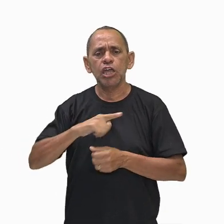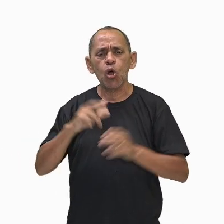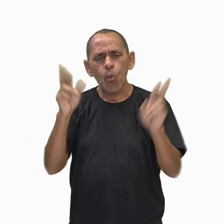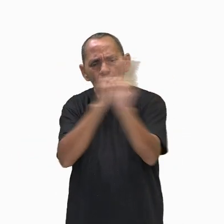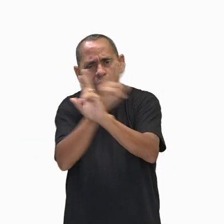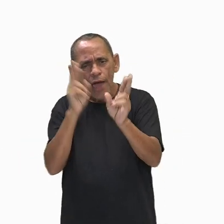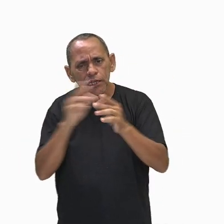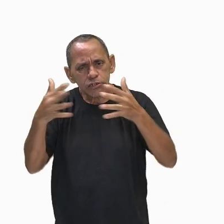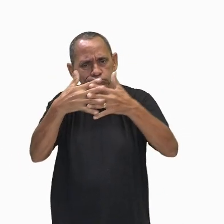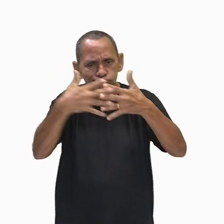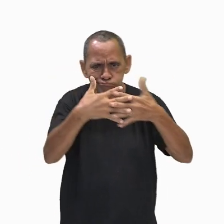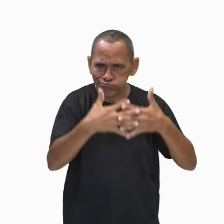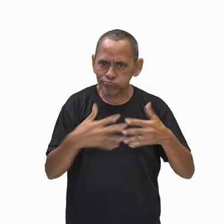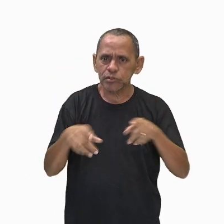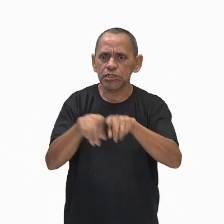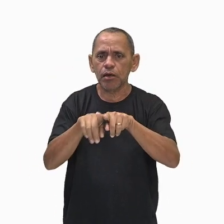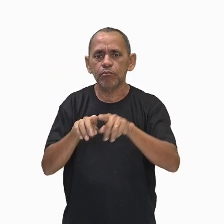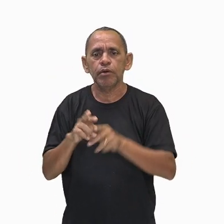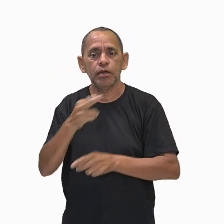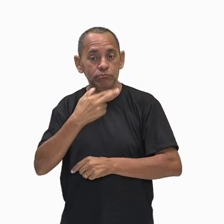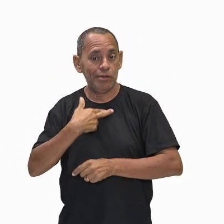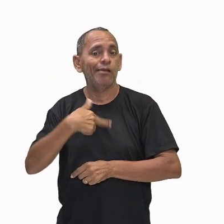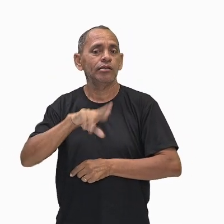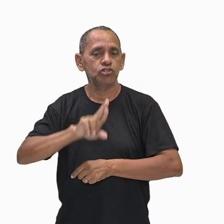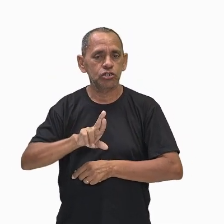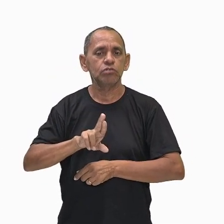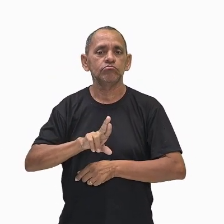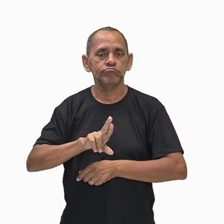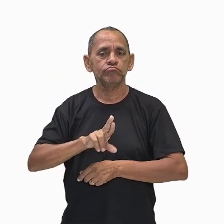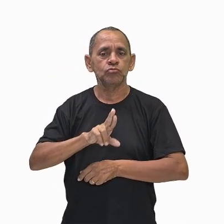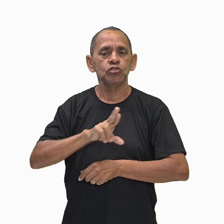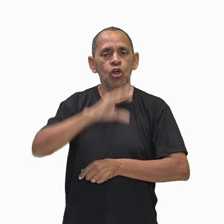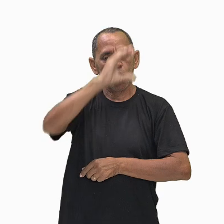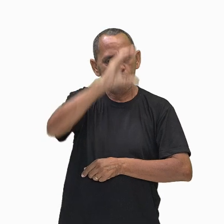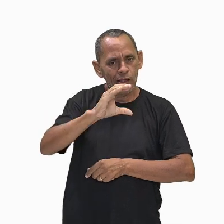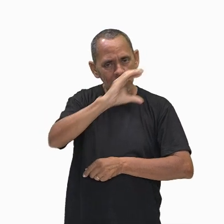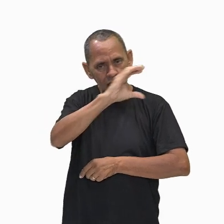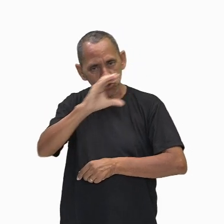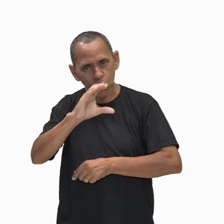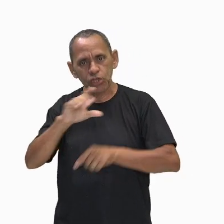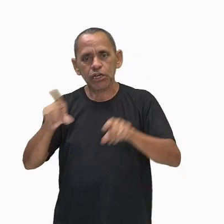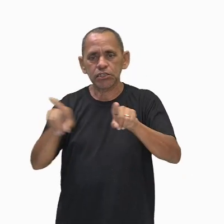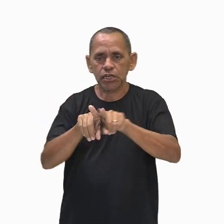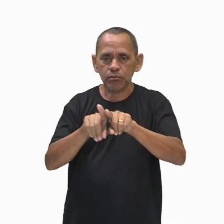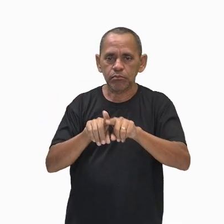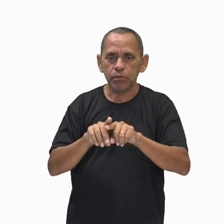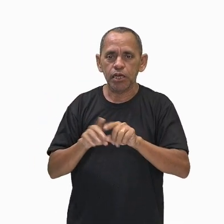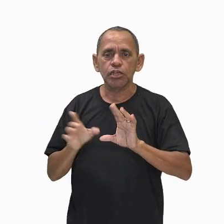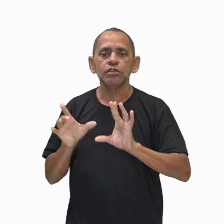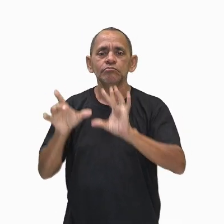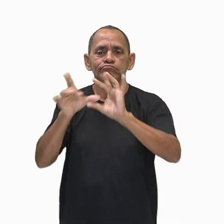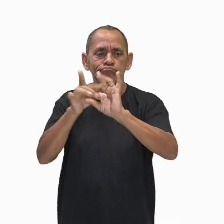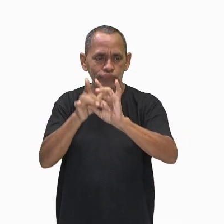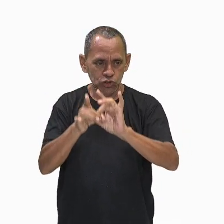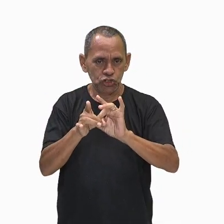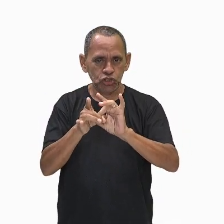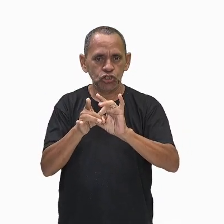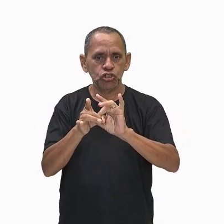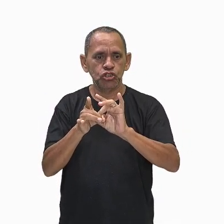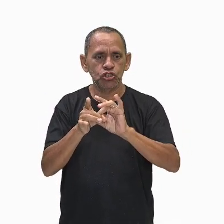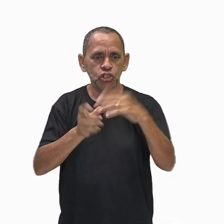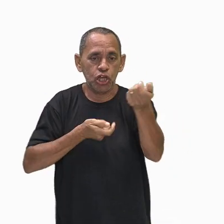conflituosa que é a questão então religiosa, tá? A união entre o Estado e a Igreja era regulada